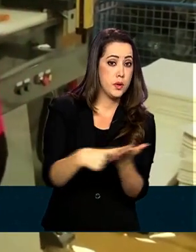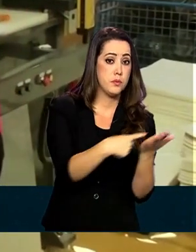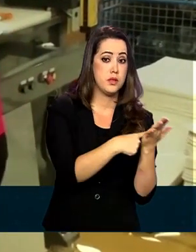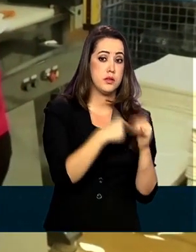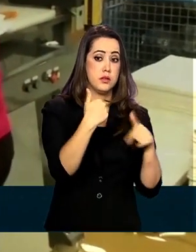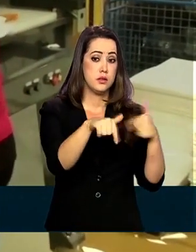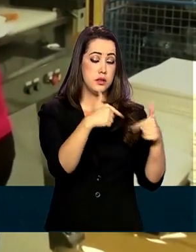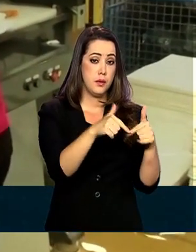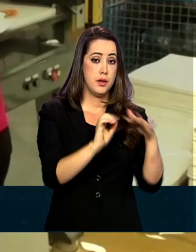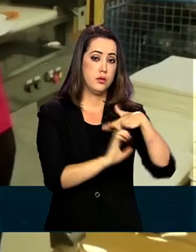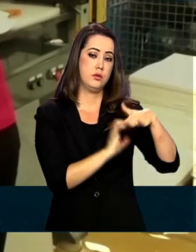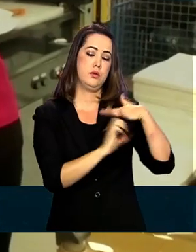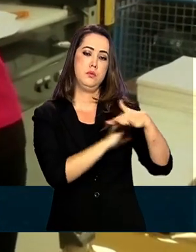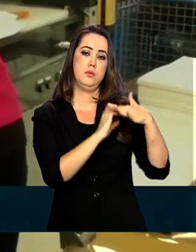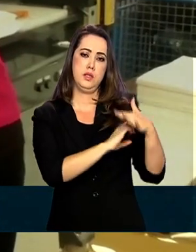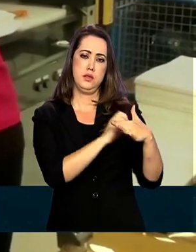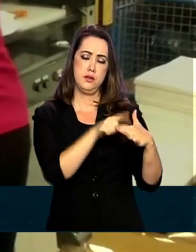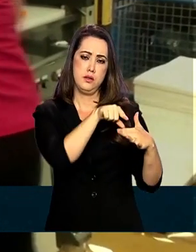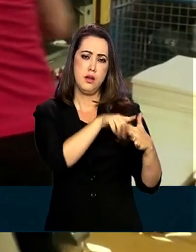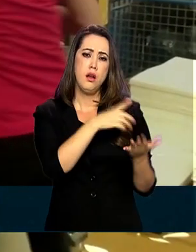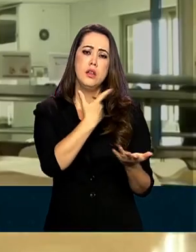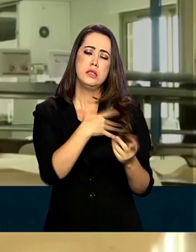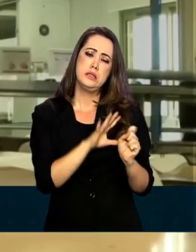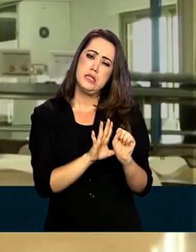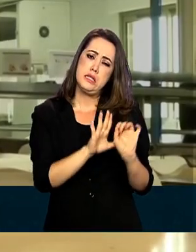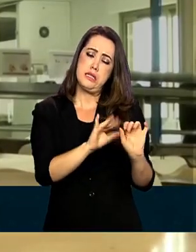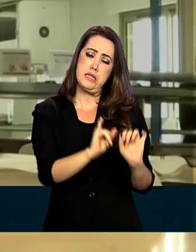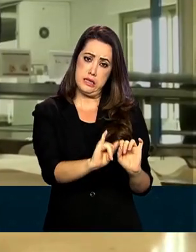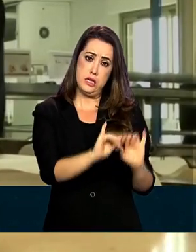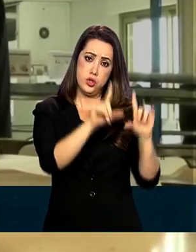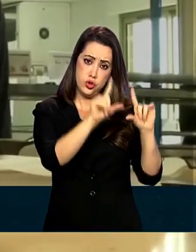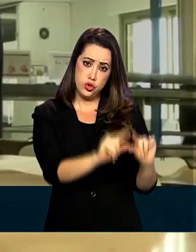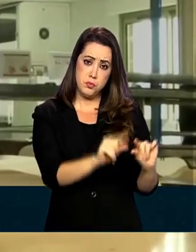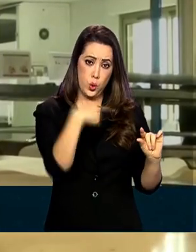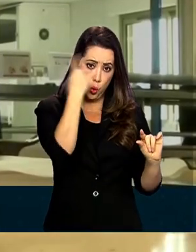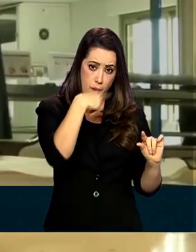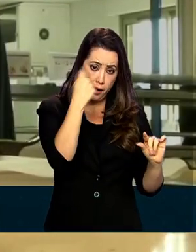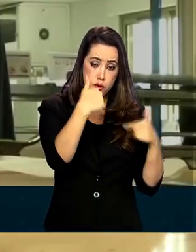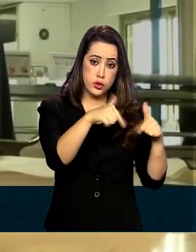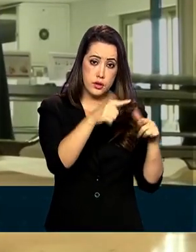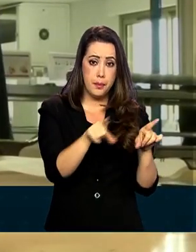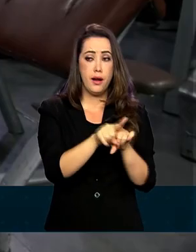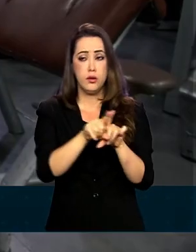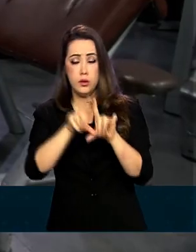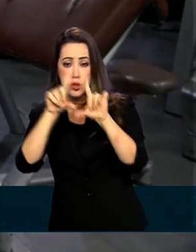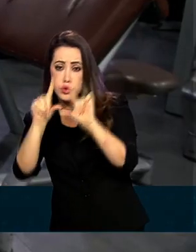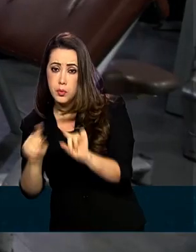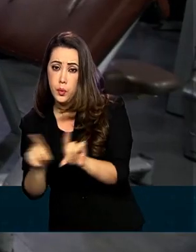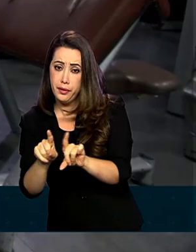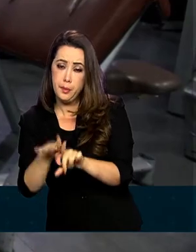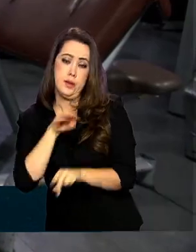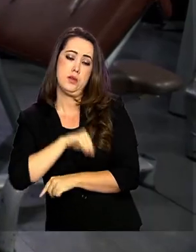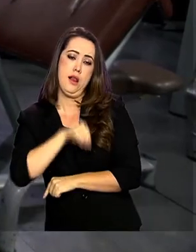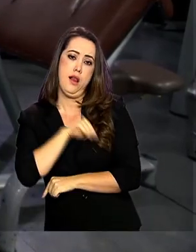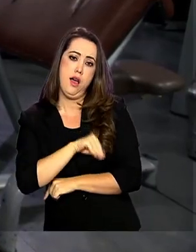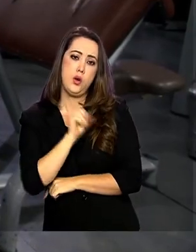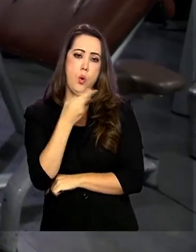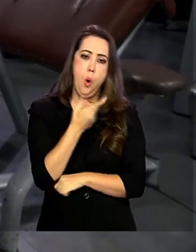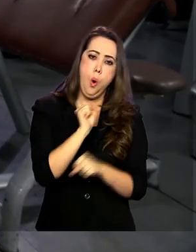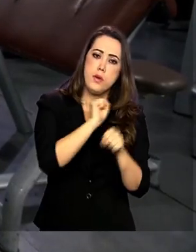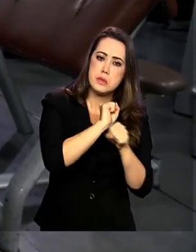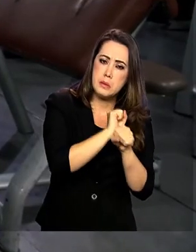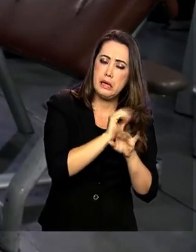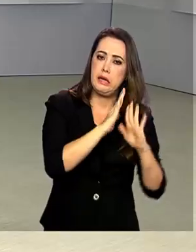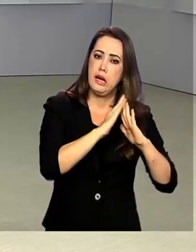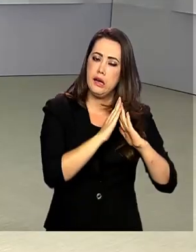trabalhadores e empregadores nas situações de redução proporcional de jornada de trabalho e de salário e suspensão temporária do contrato